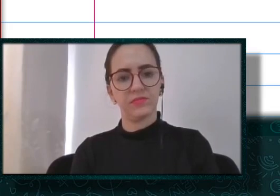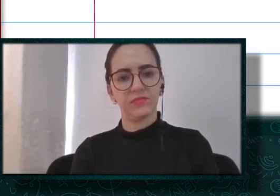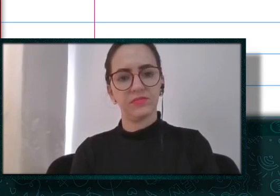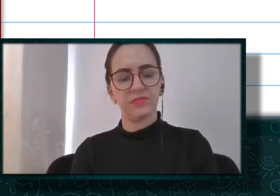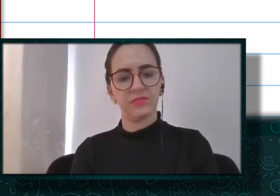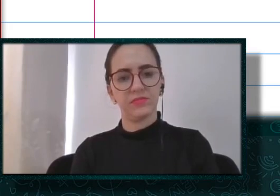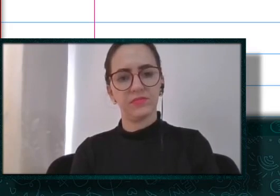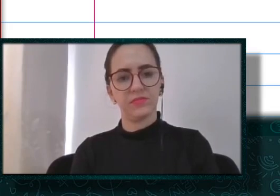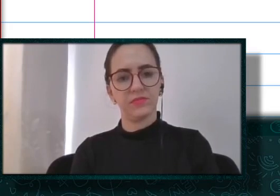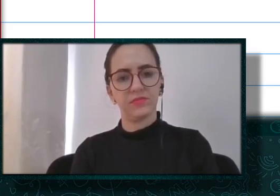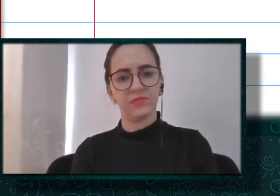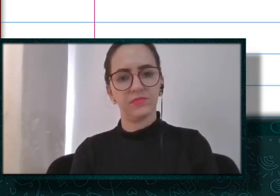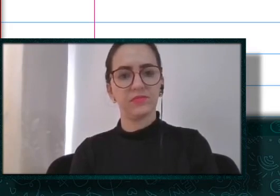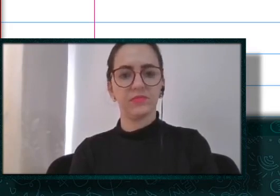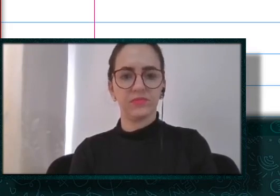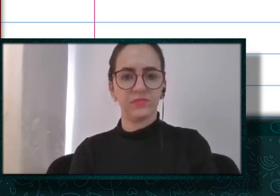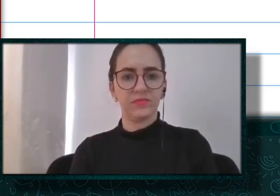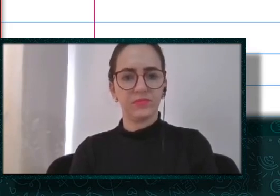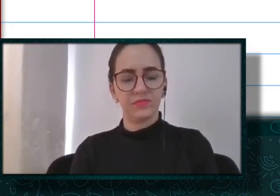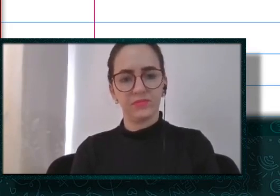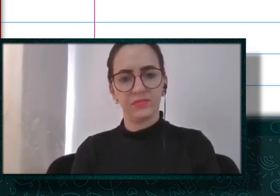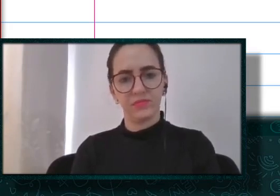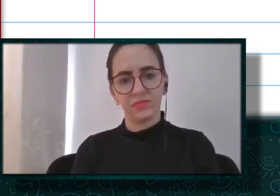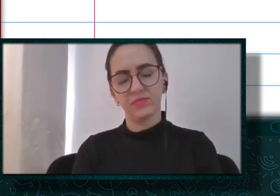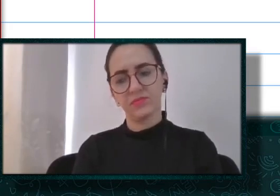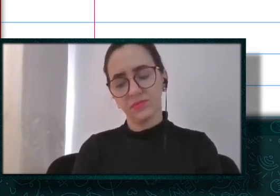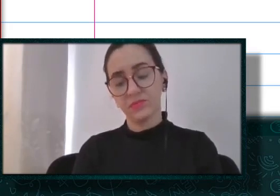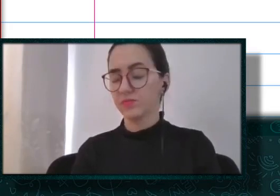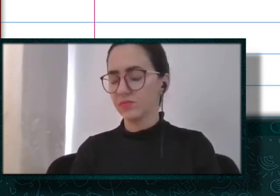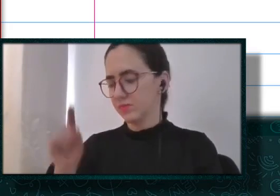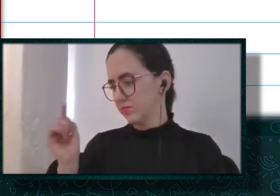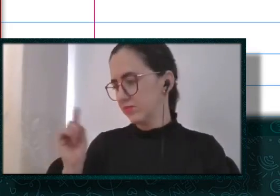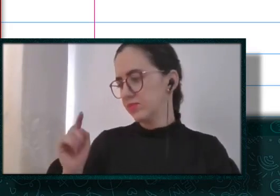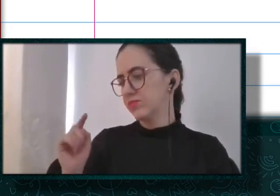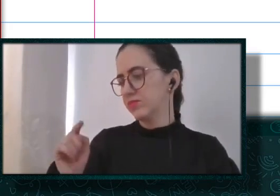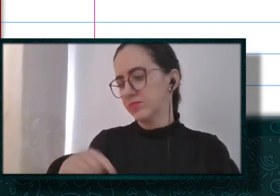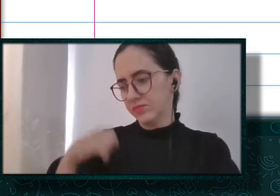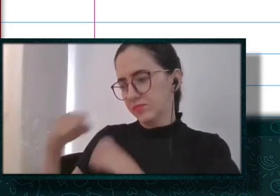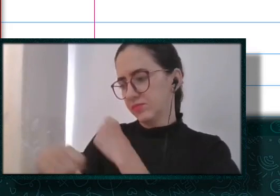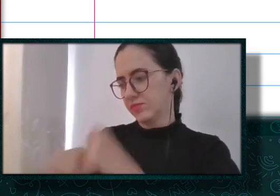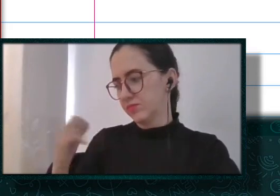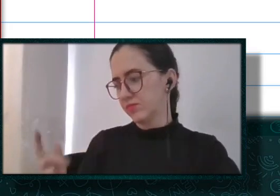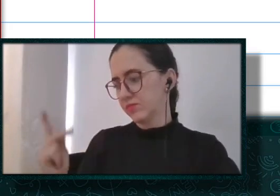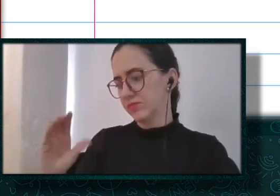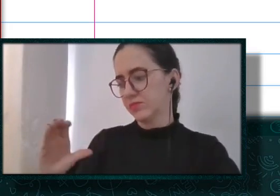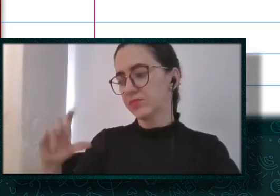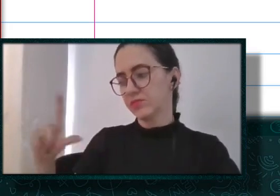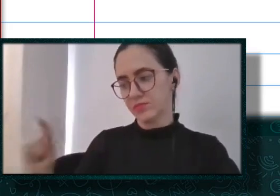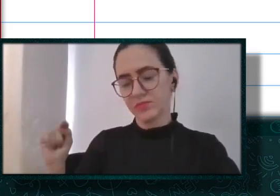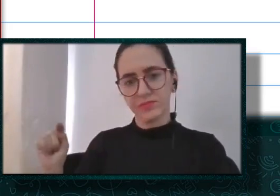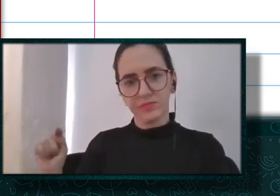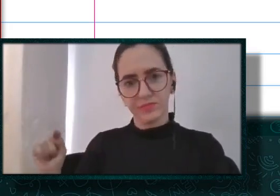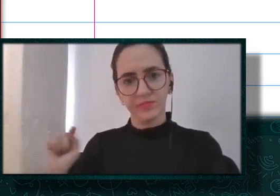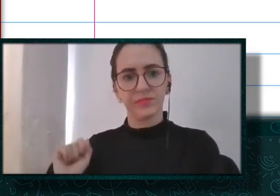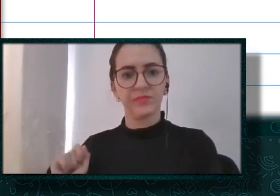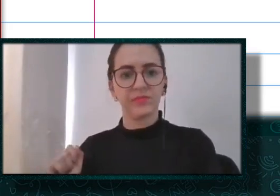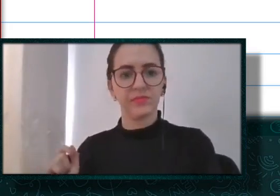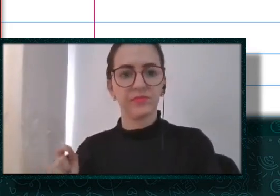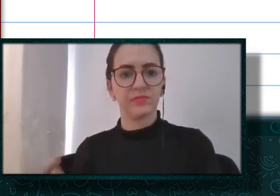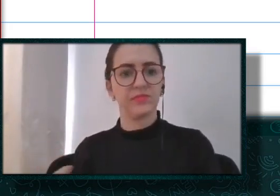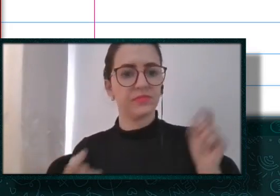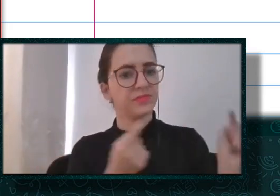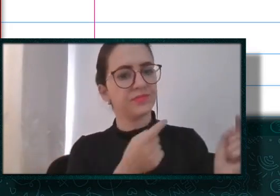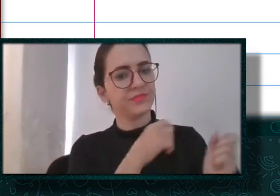a solução do KCl. Tá? Bora cortar aqui. E a gente vai ter